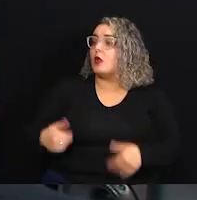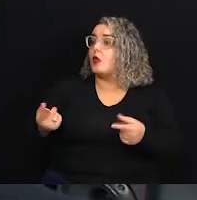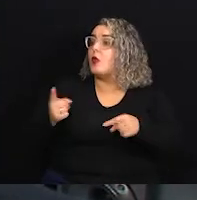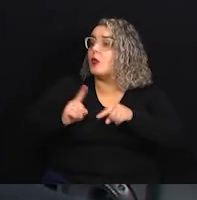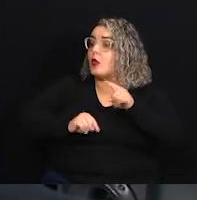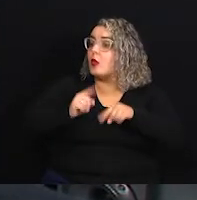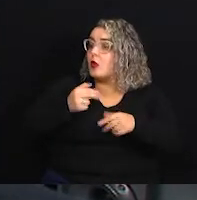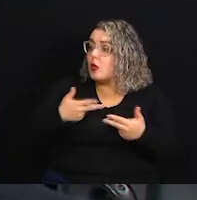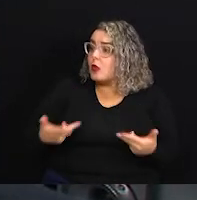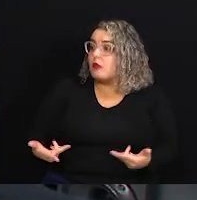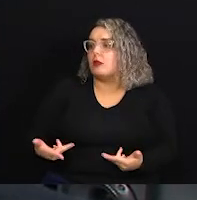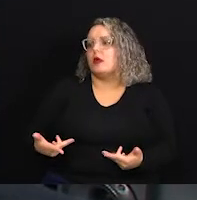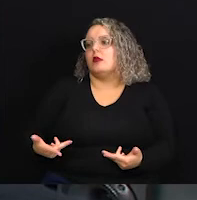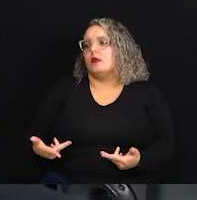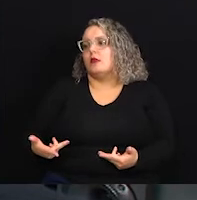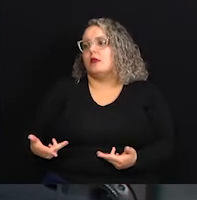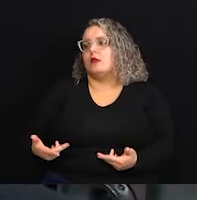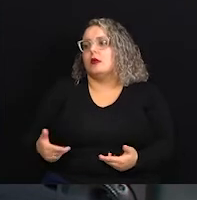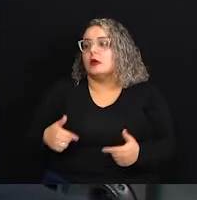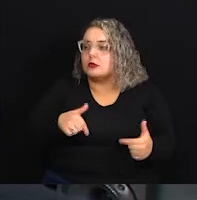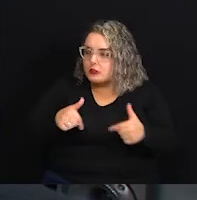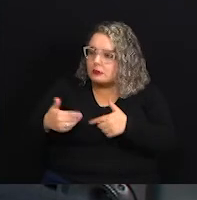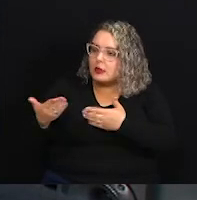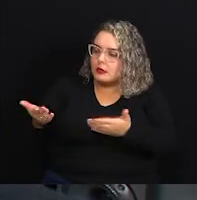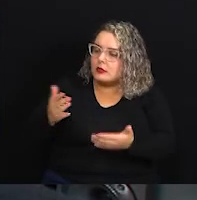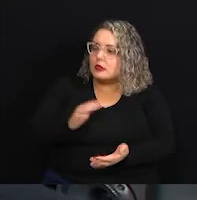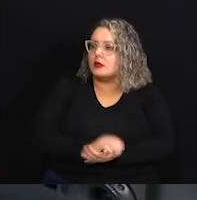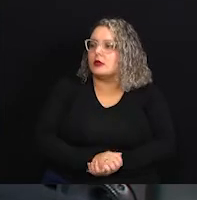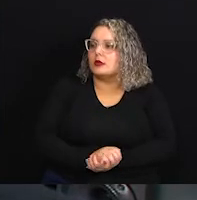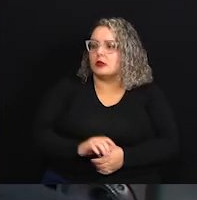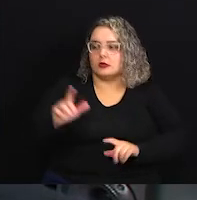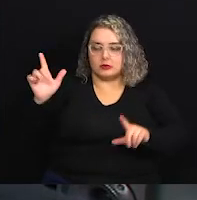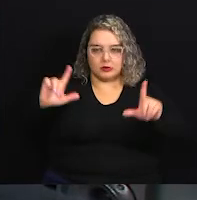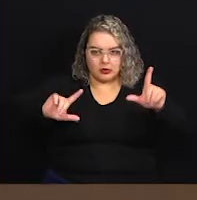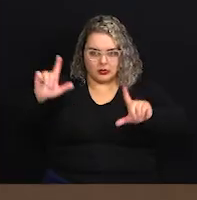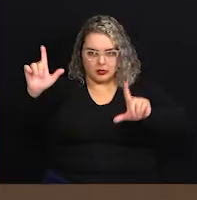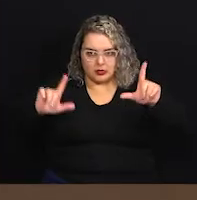os equipamentos que mais demandam o trabalho de vocês?